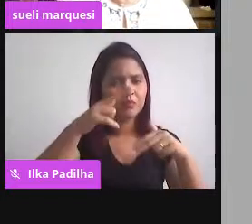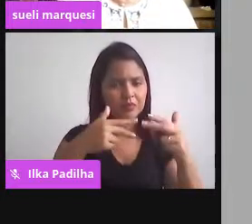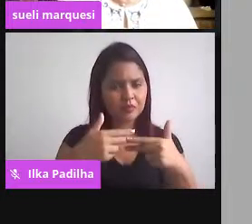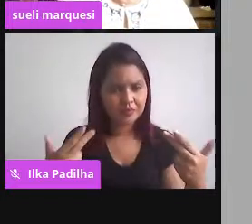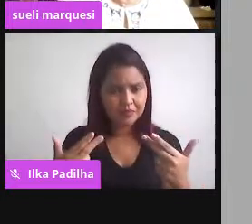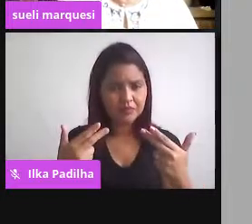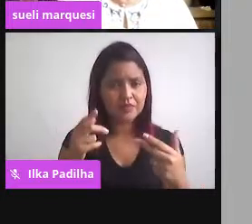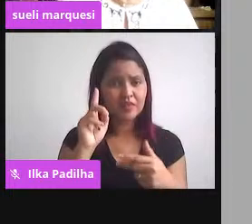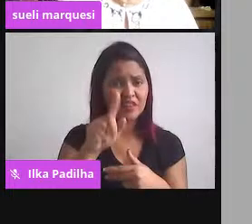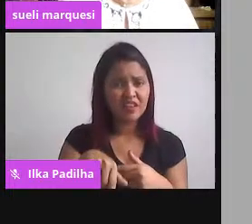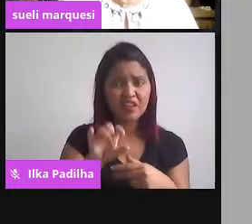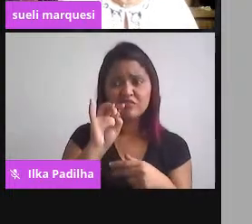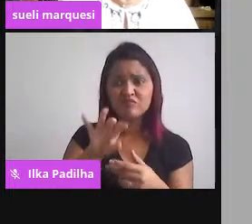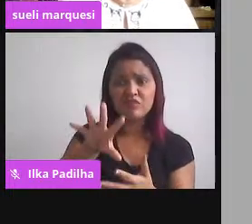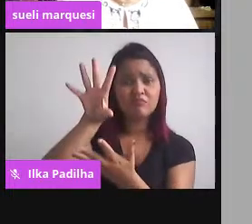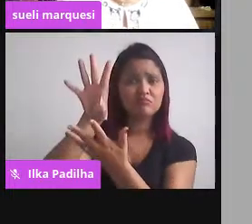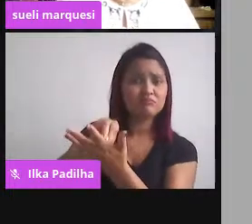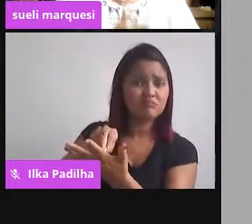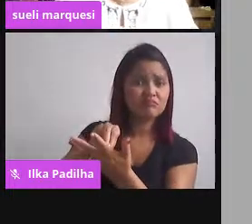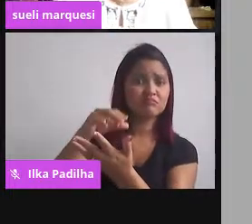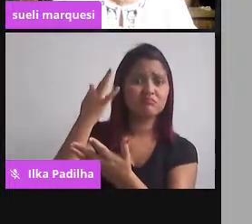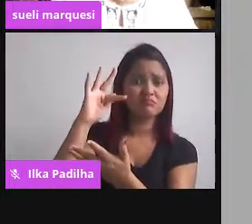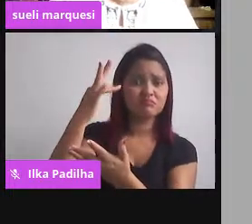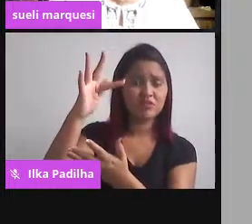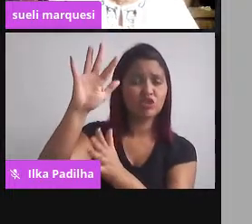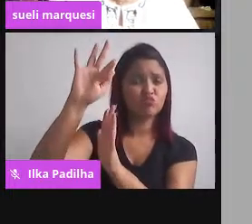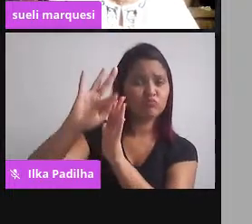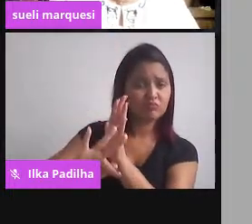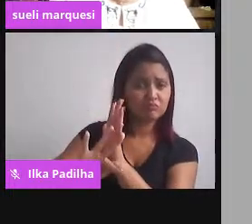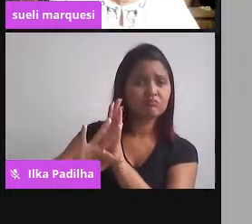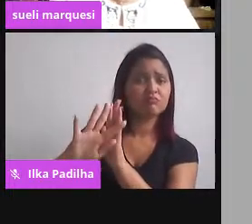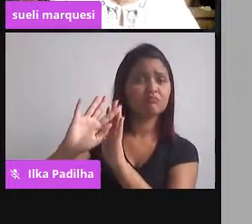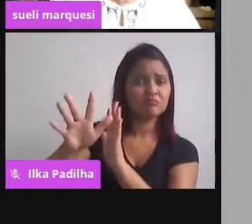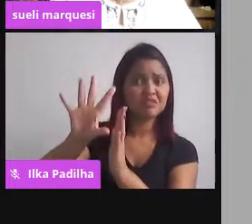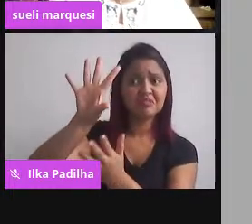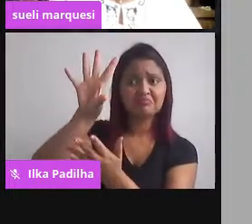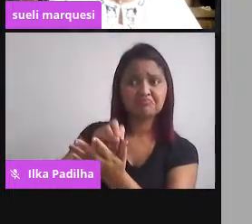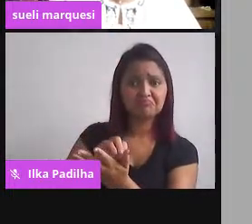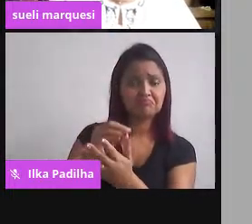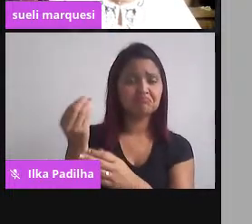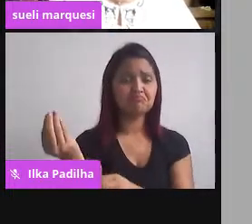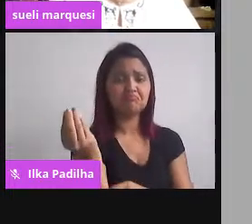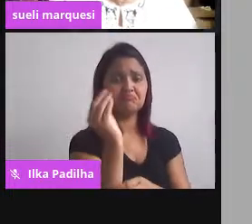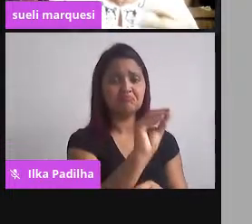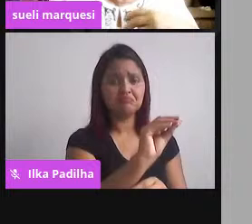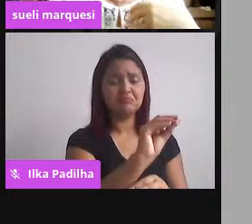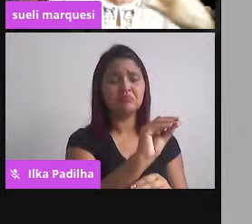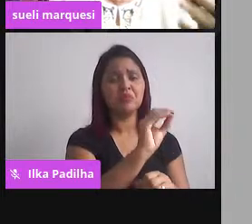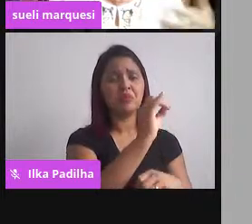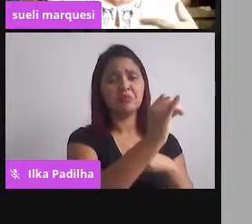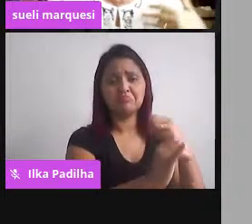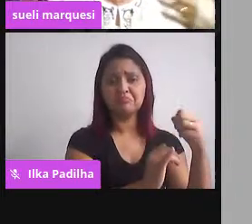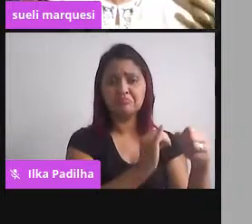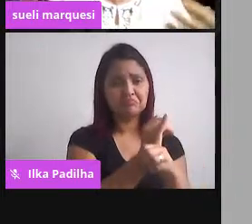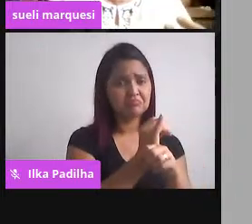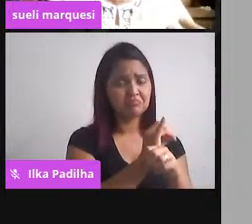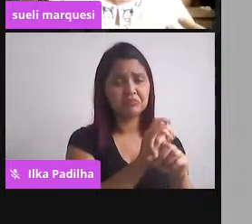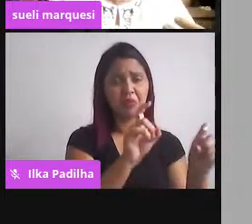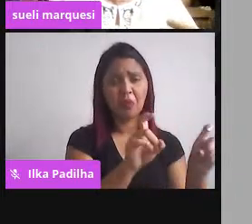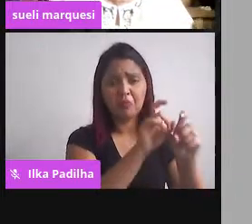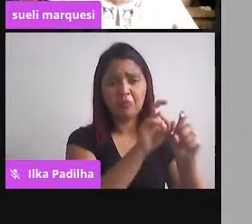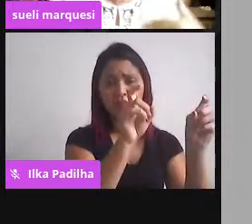texto do livro teórico colocado no espaço virtual e que não propiciava nenhuma